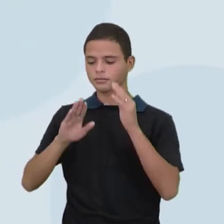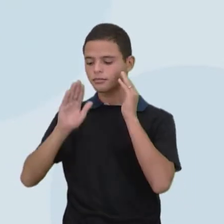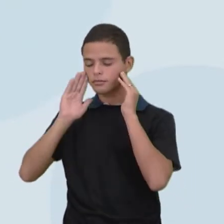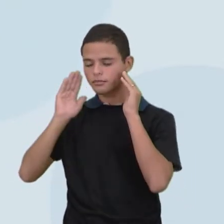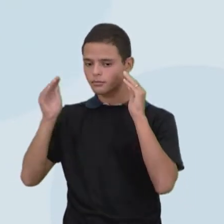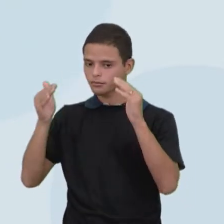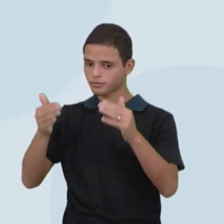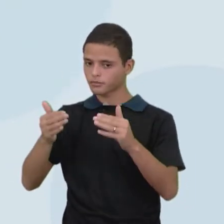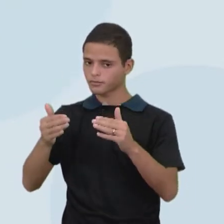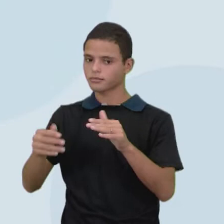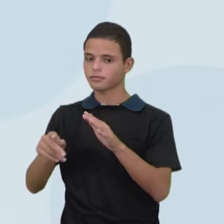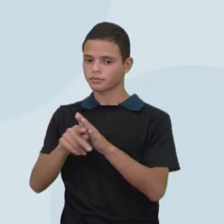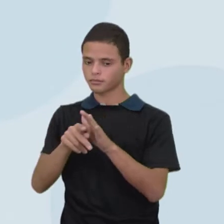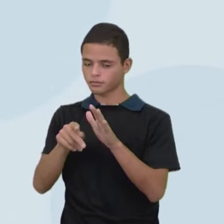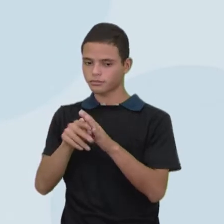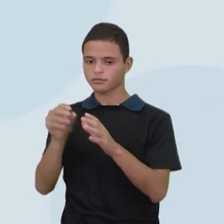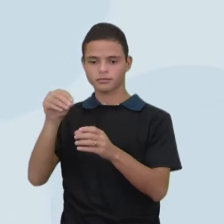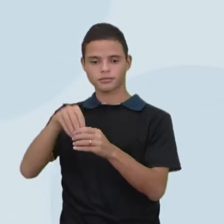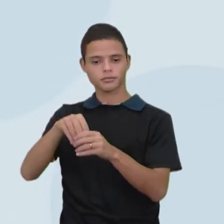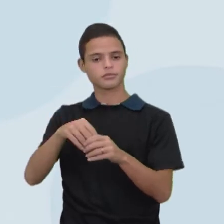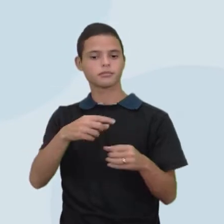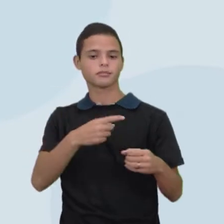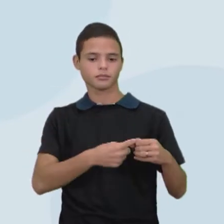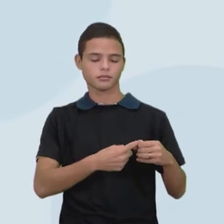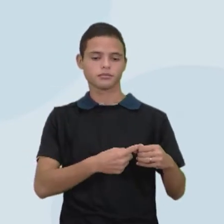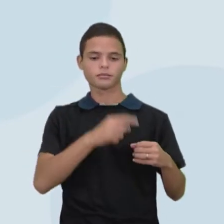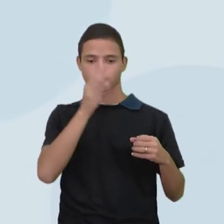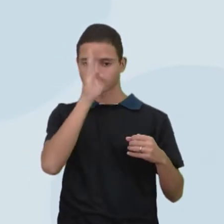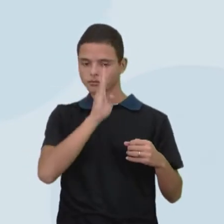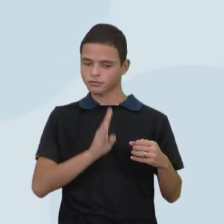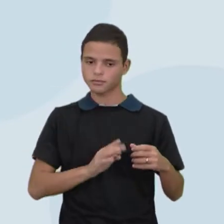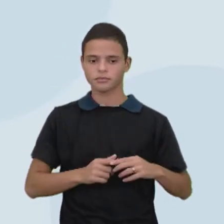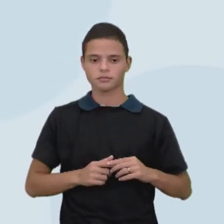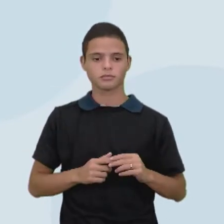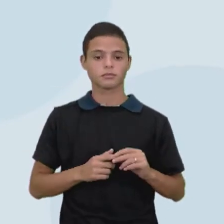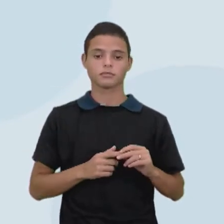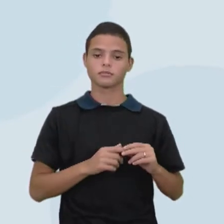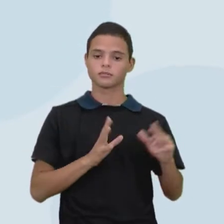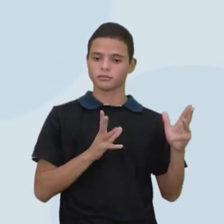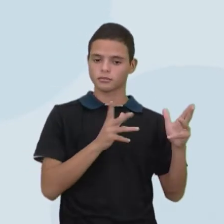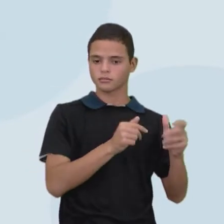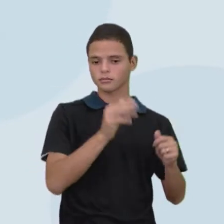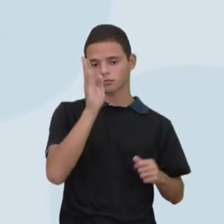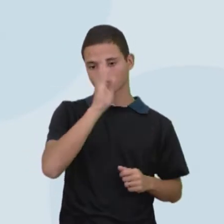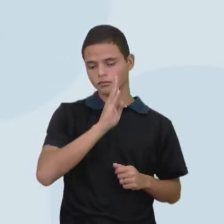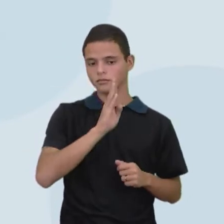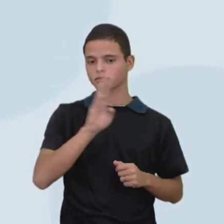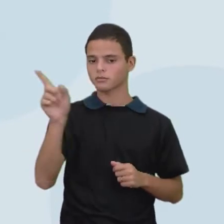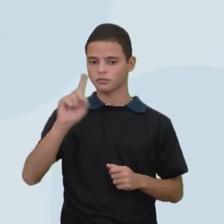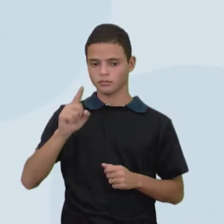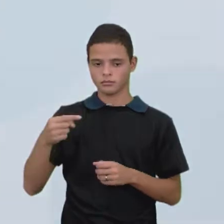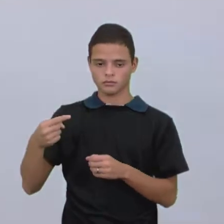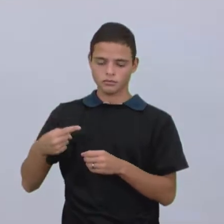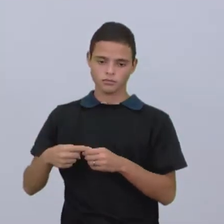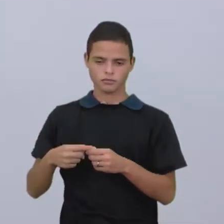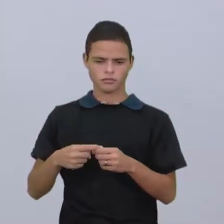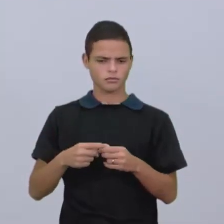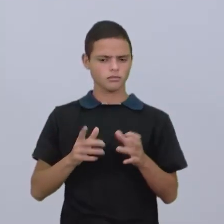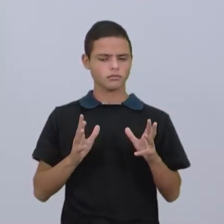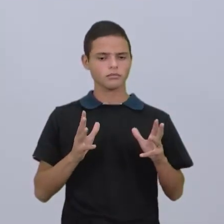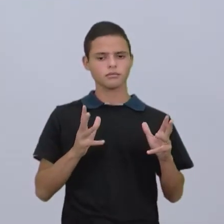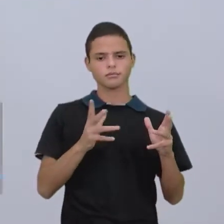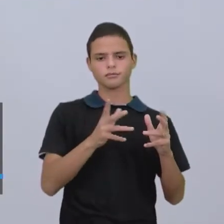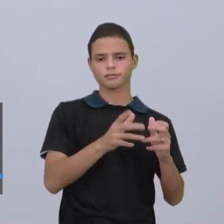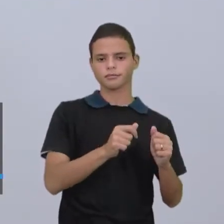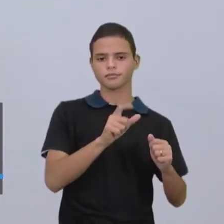pessoa dentro desse município do Brasil. Então eu não estou pegando todo mundo do Brasil, não. Estou indo para um município, sim, mas é muita gente nesse município. Então